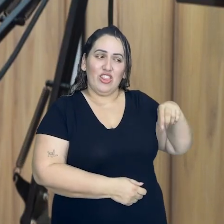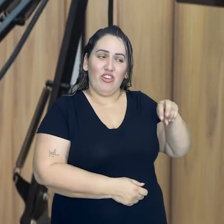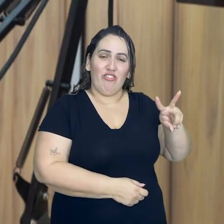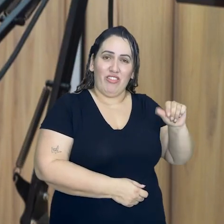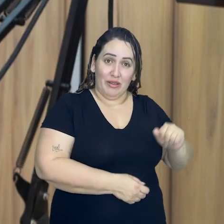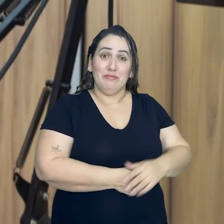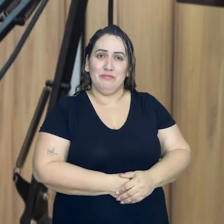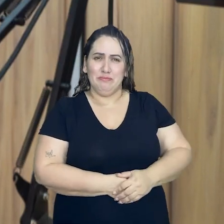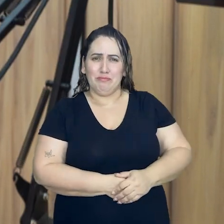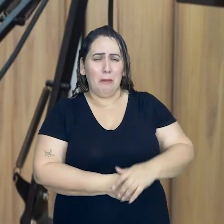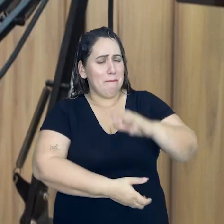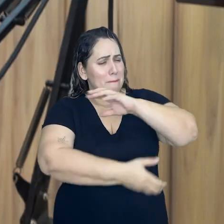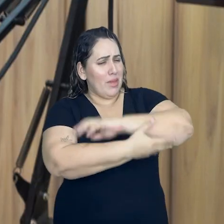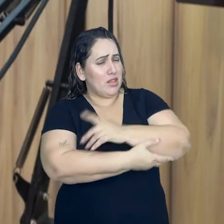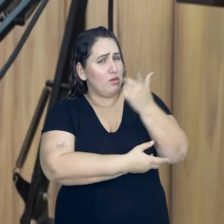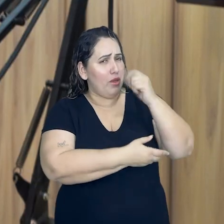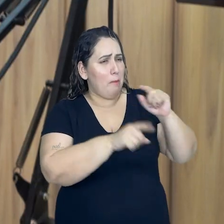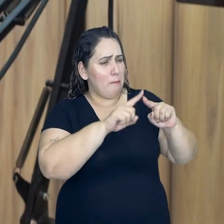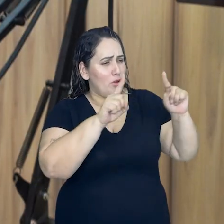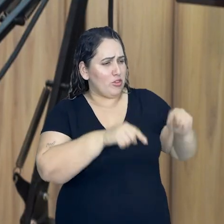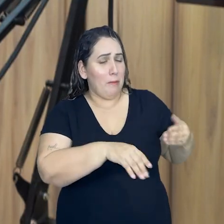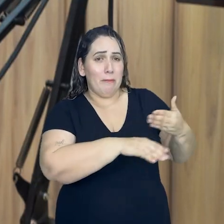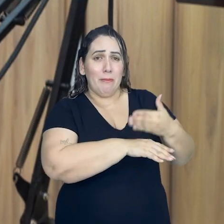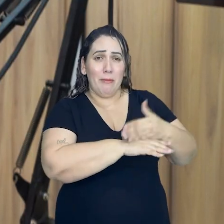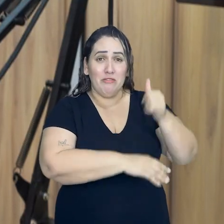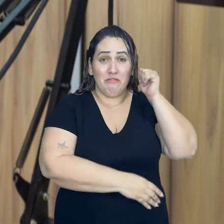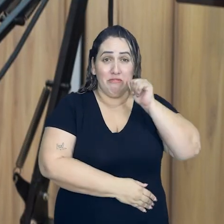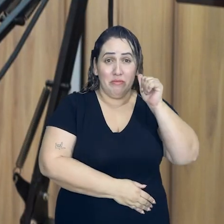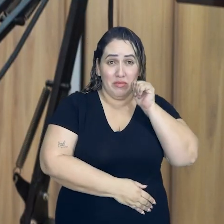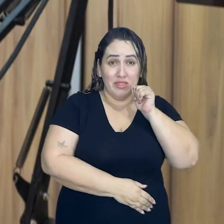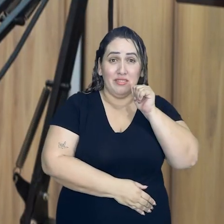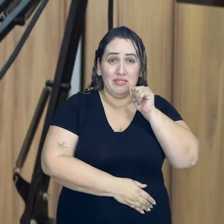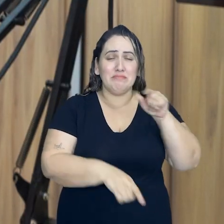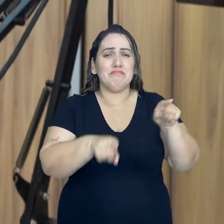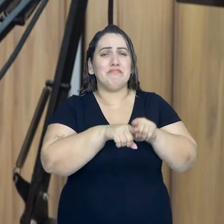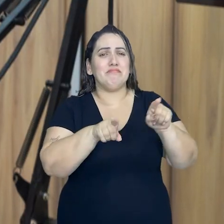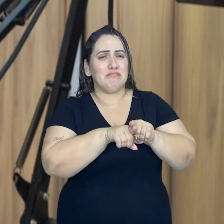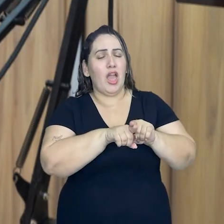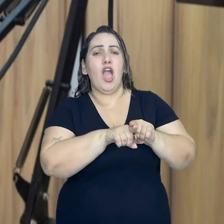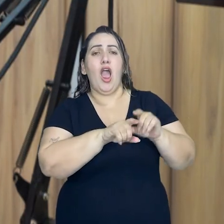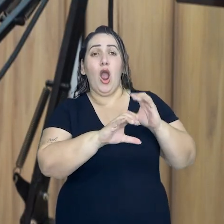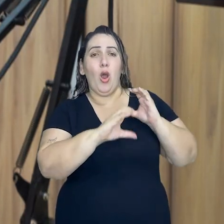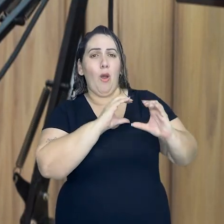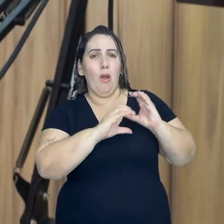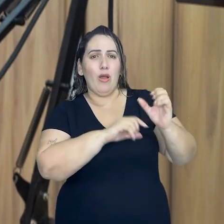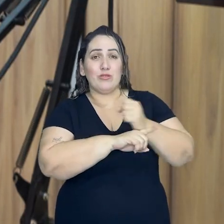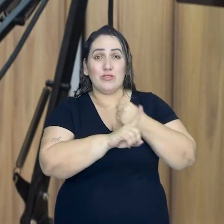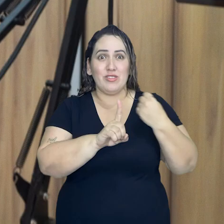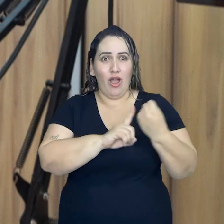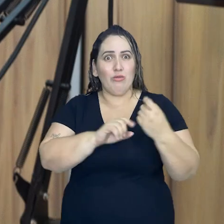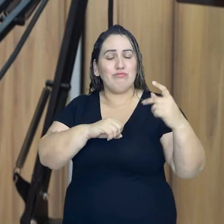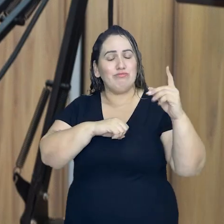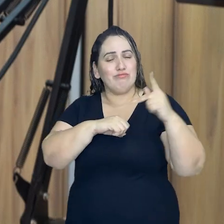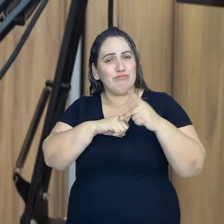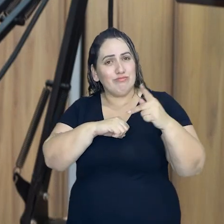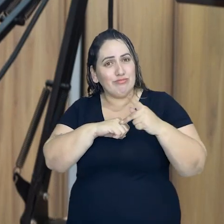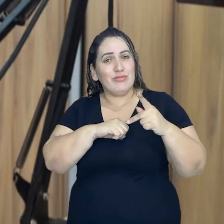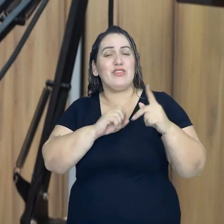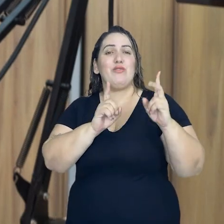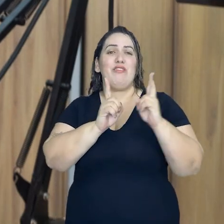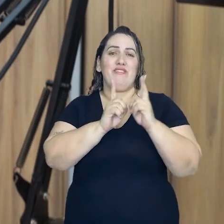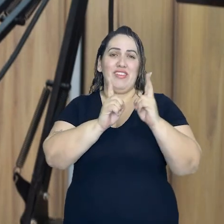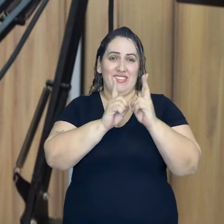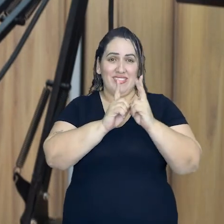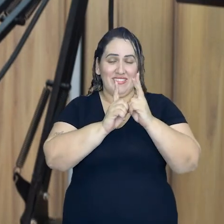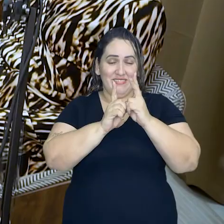Feminina, Assessoria de Comunicação Social e o Programa de Pós-Graduação em Ciência e Tecnologia da UFRN. Vou fazer primeiro